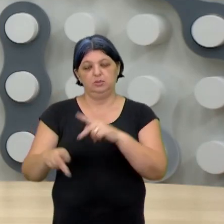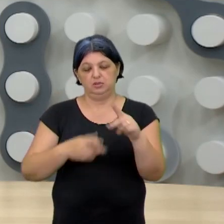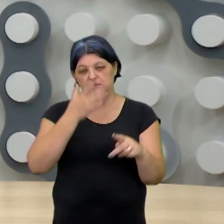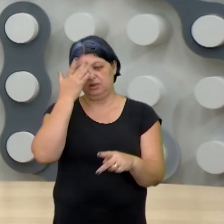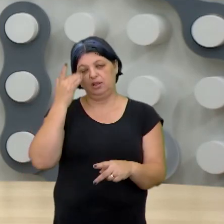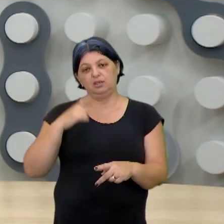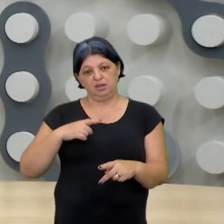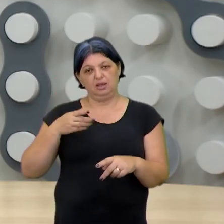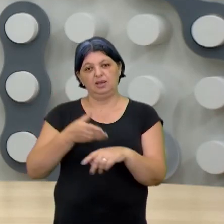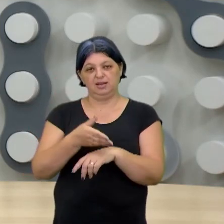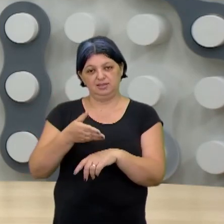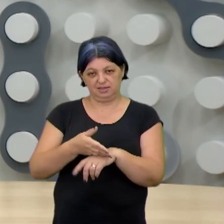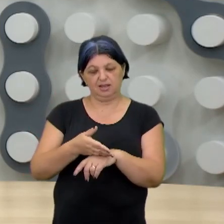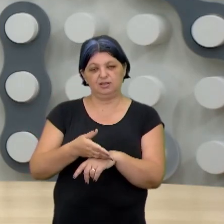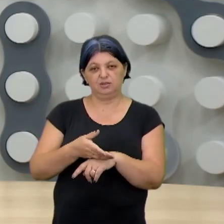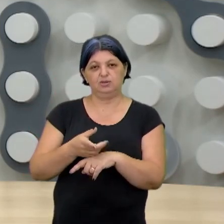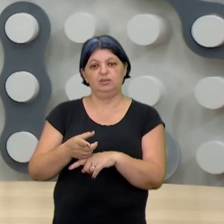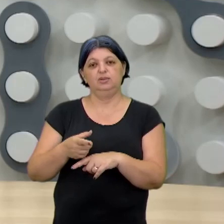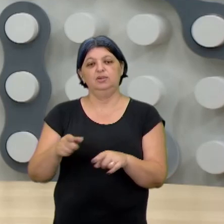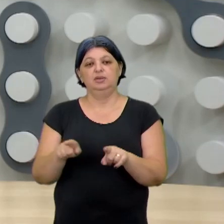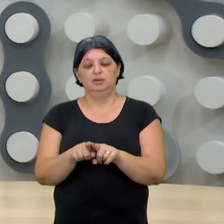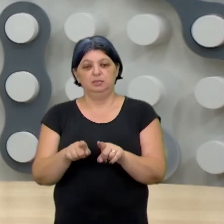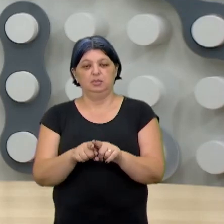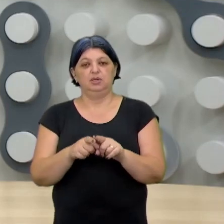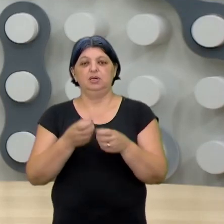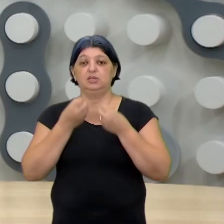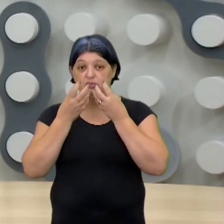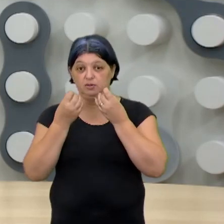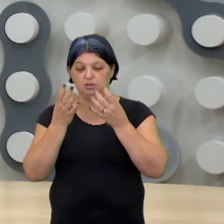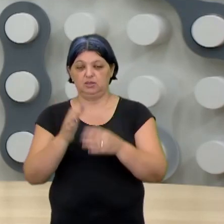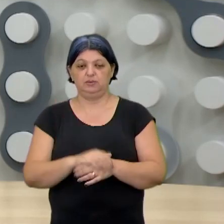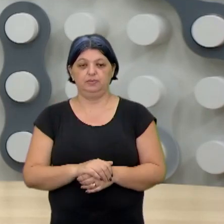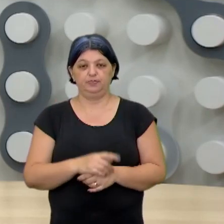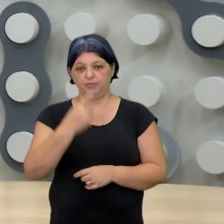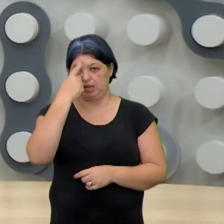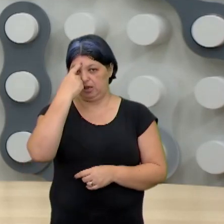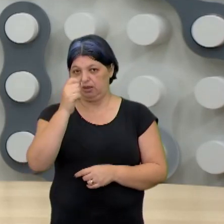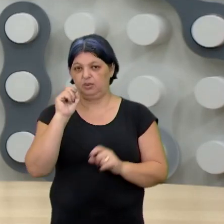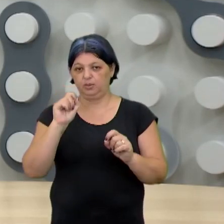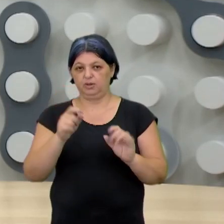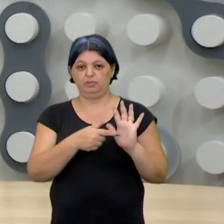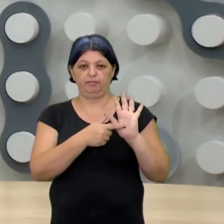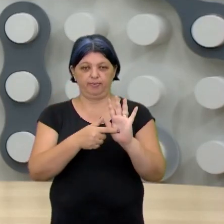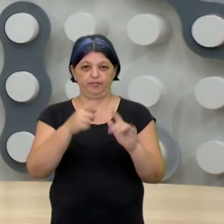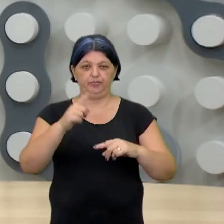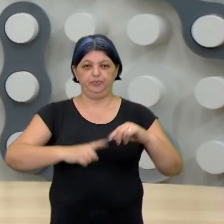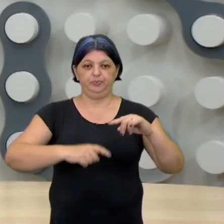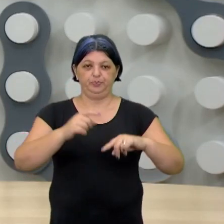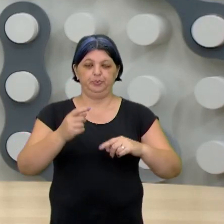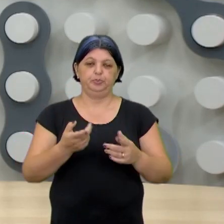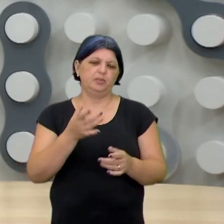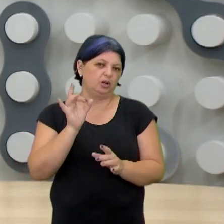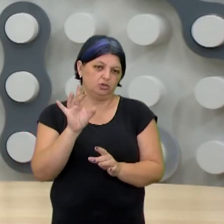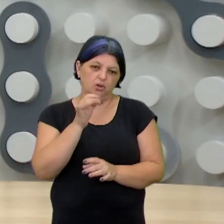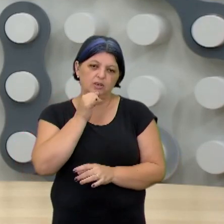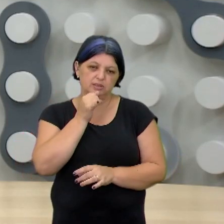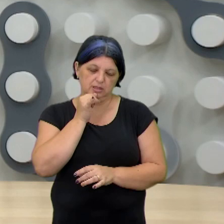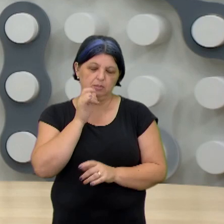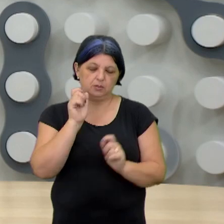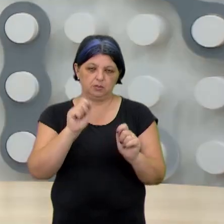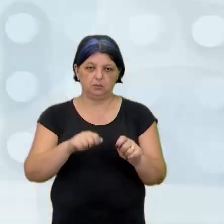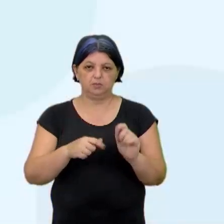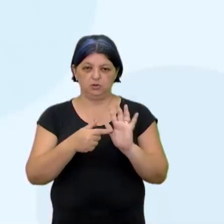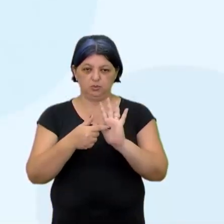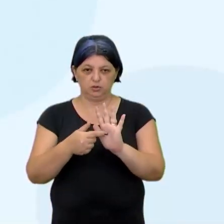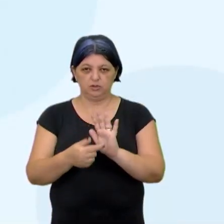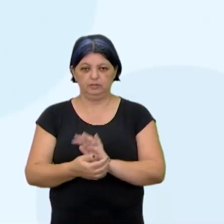ela interage, né, com os jornais. Vamos lá, então a ideia é essa daqui, ó. Deixei para vocês no material um exemplo, tá? Pode pôr na tela para